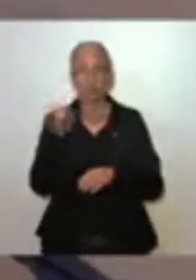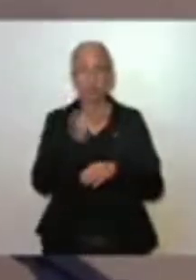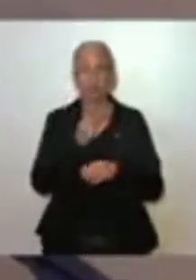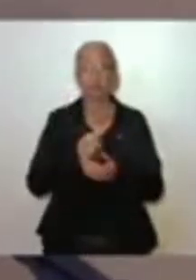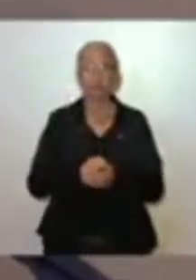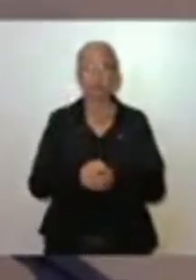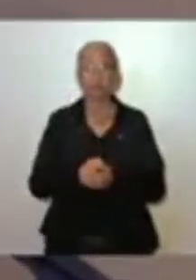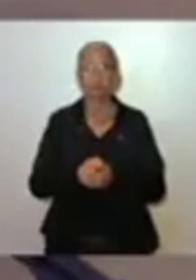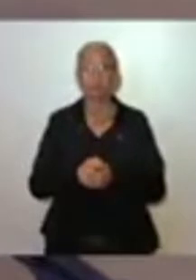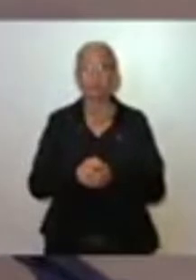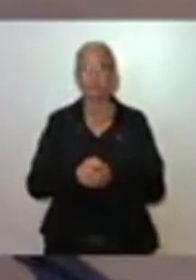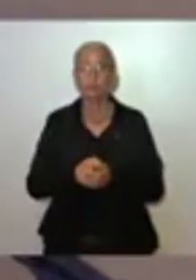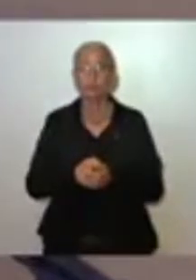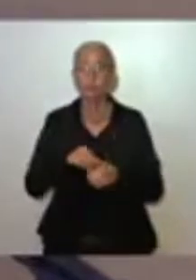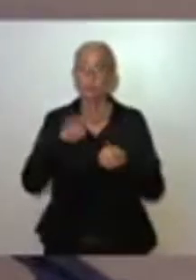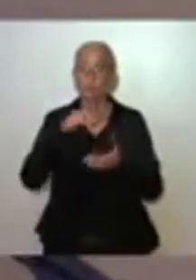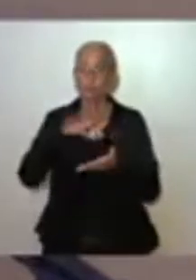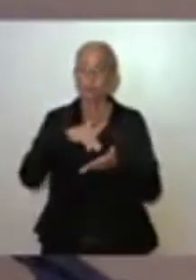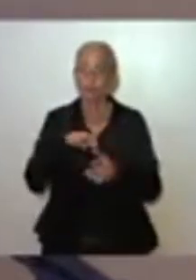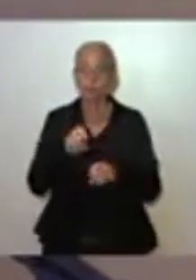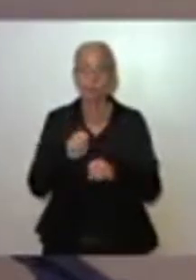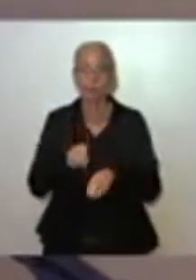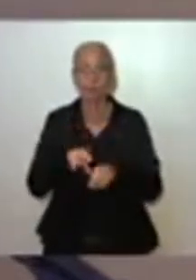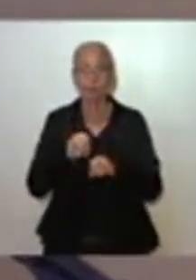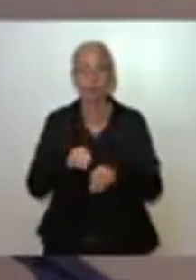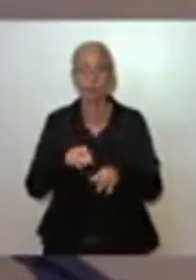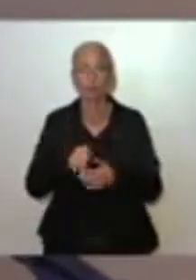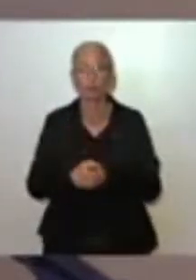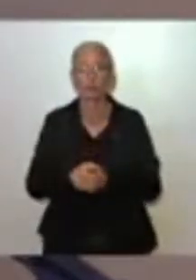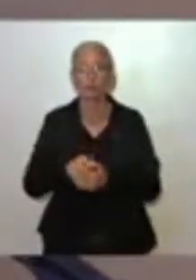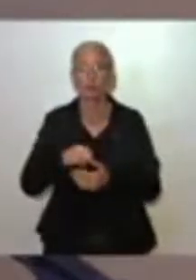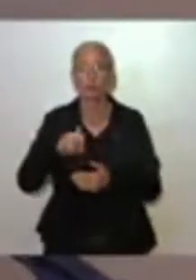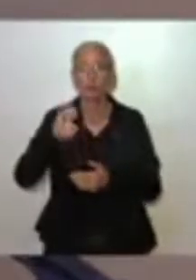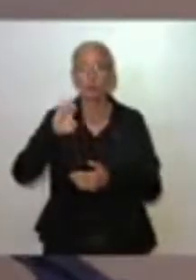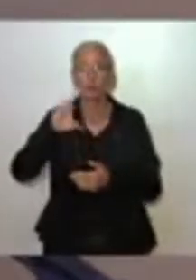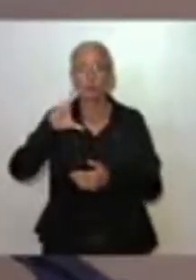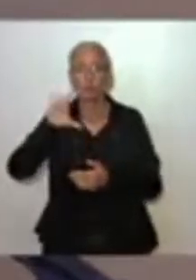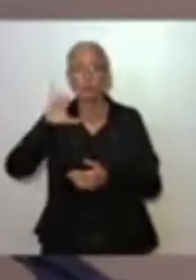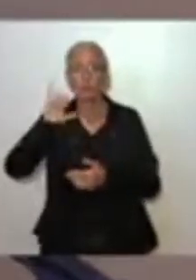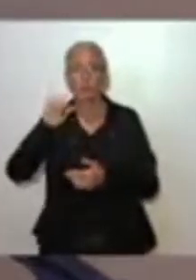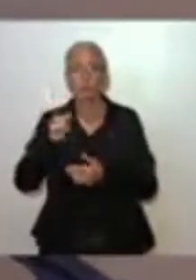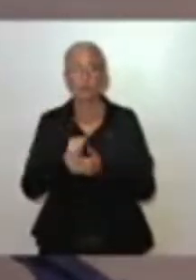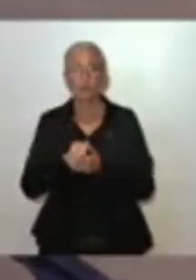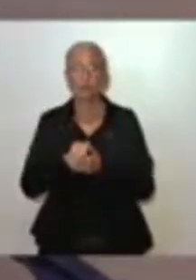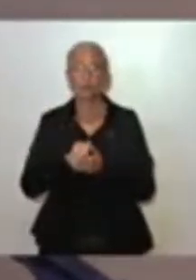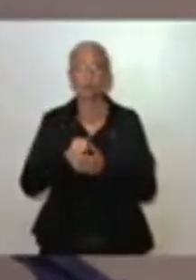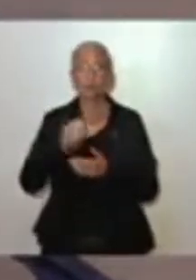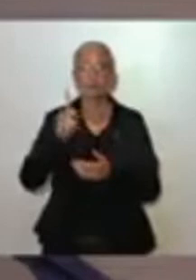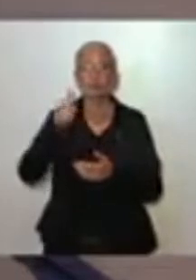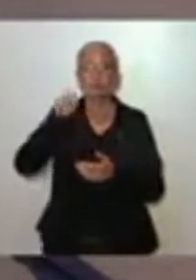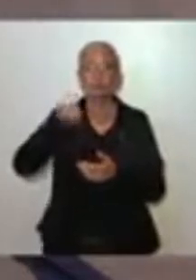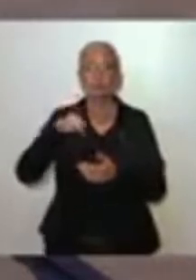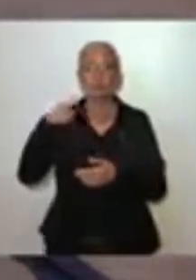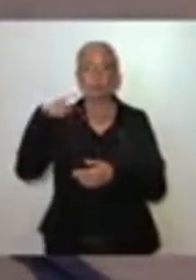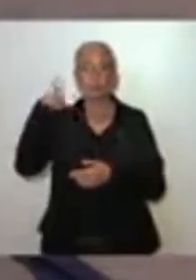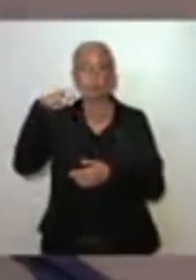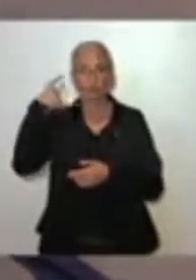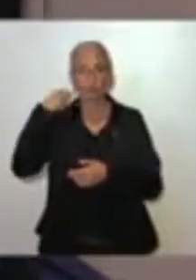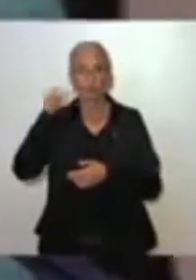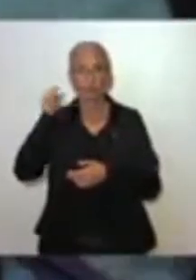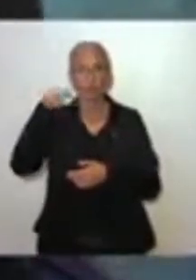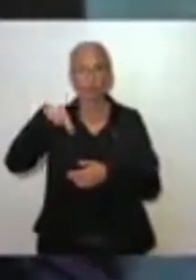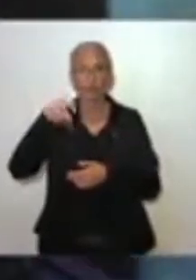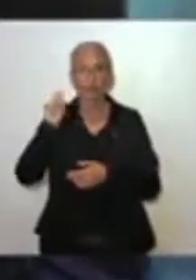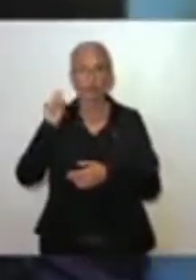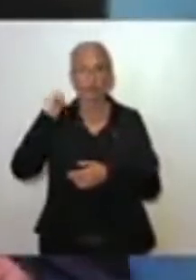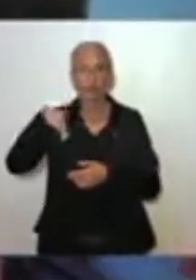chama secretária de educação elicea da Silveira Doutor André navega doutora Ana Karina